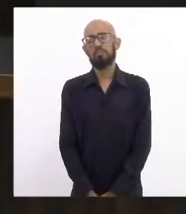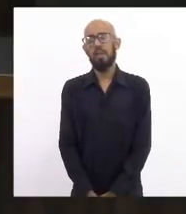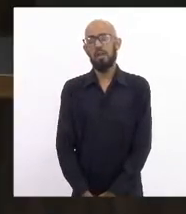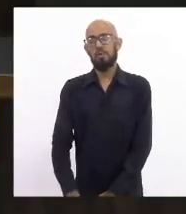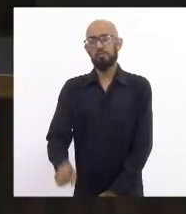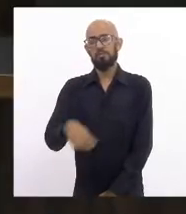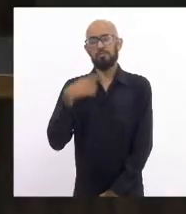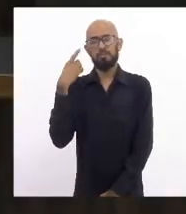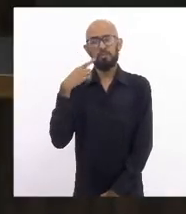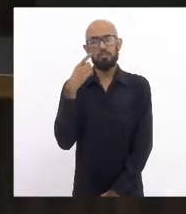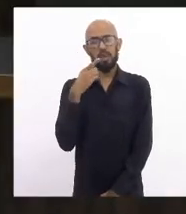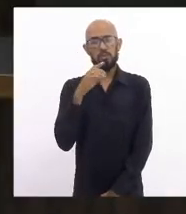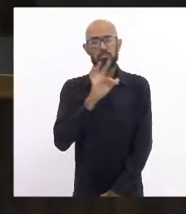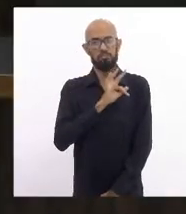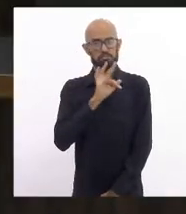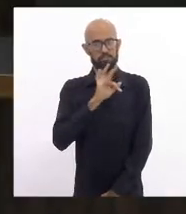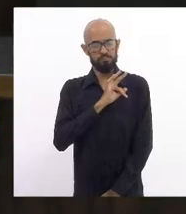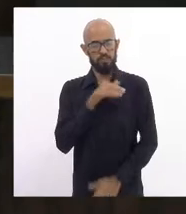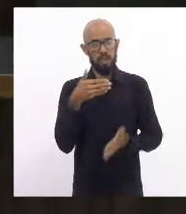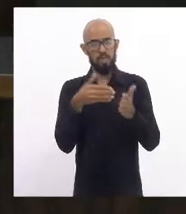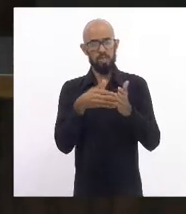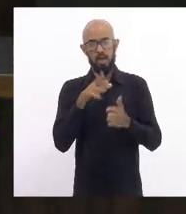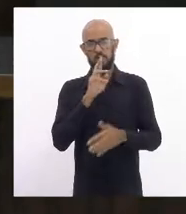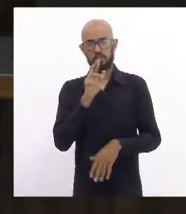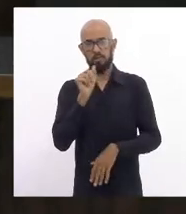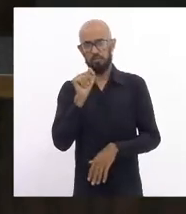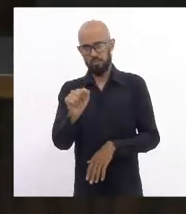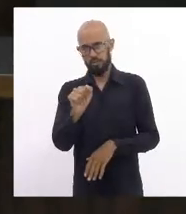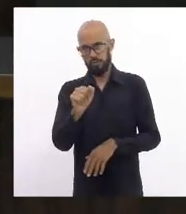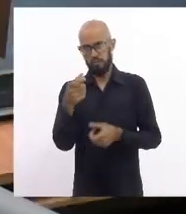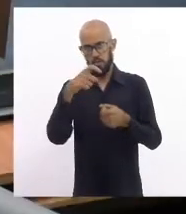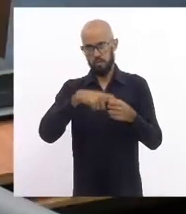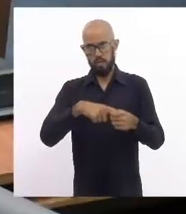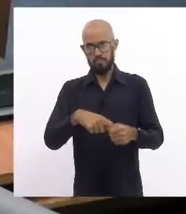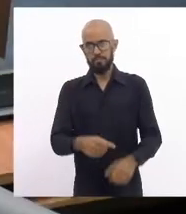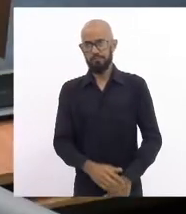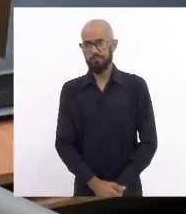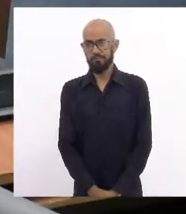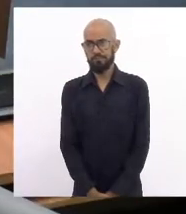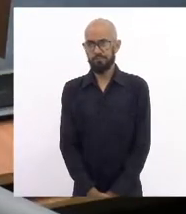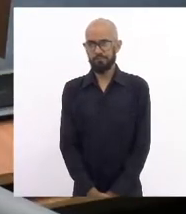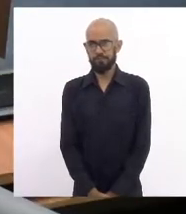Deputada Marta Rocha, enquanto o deputado Rodrigo Amorim se prepara lá.